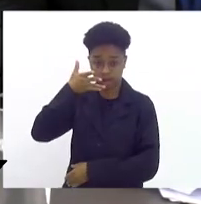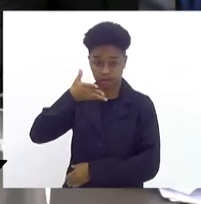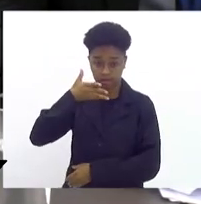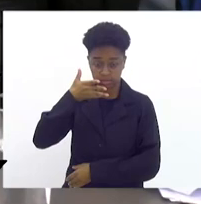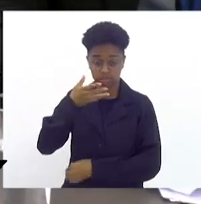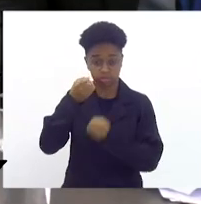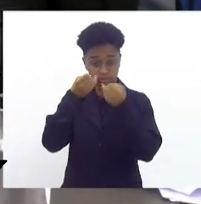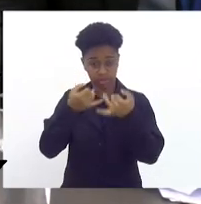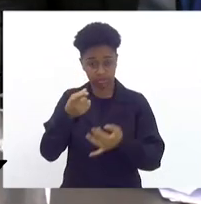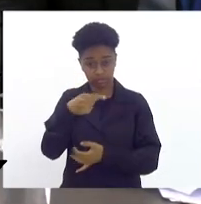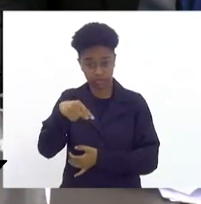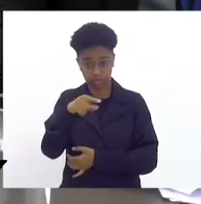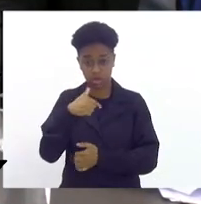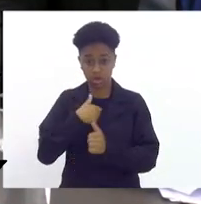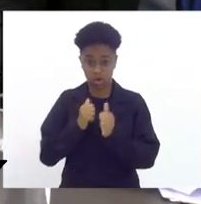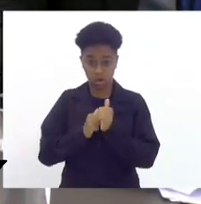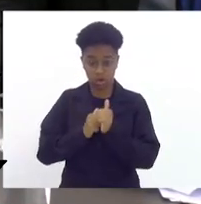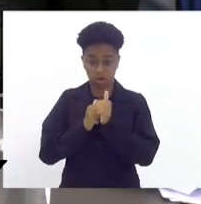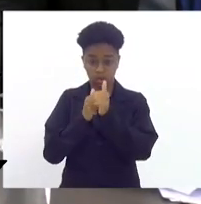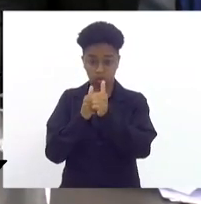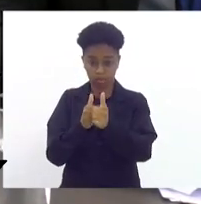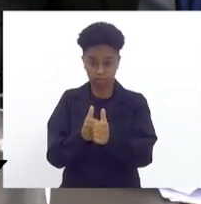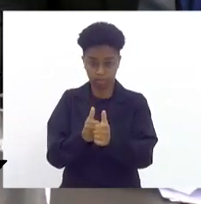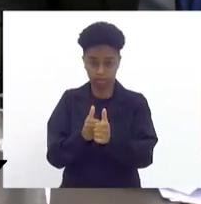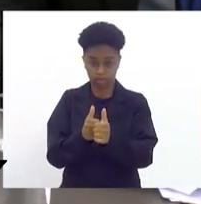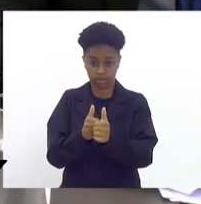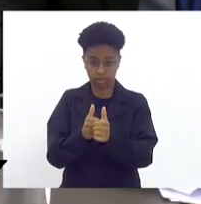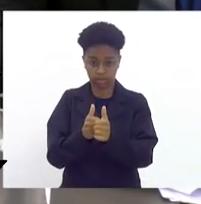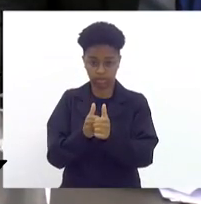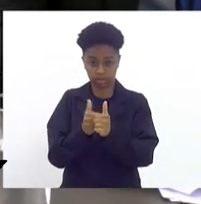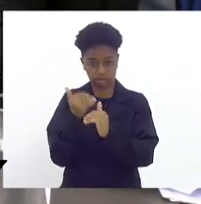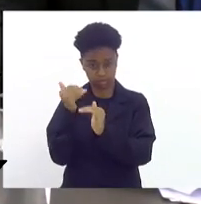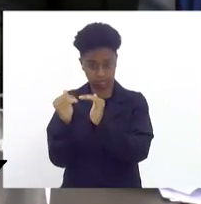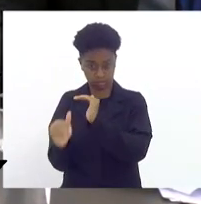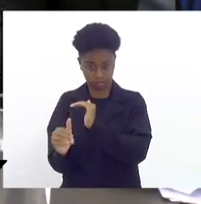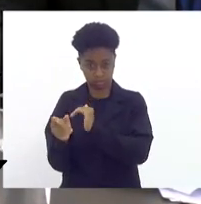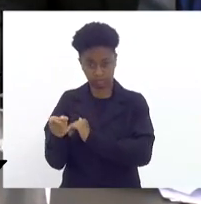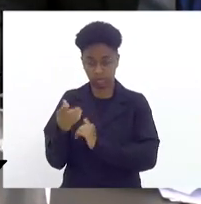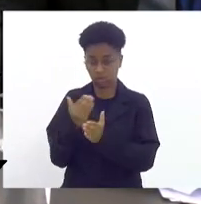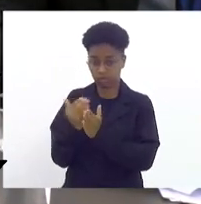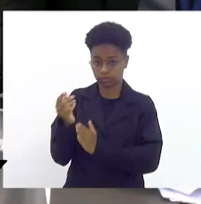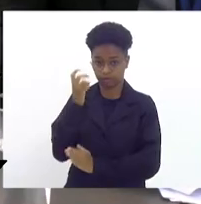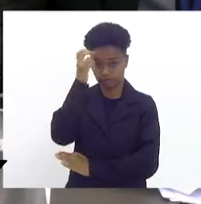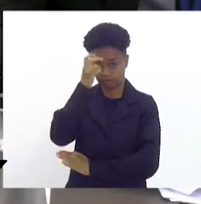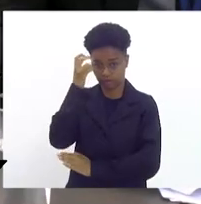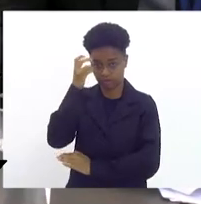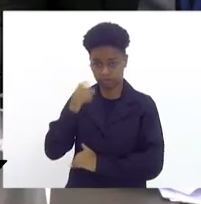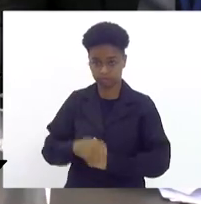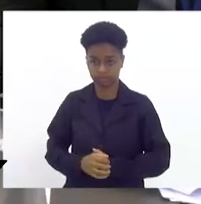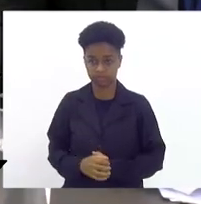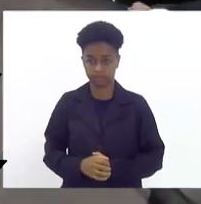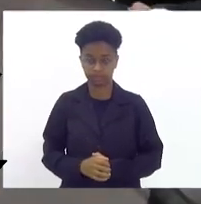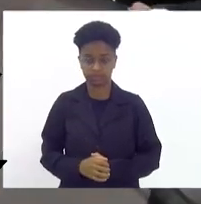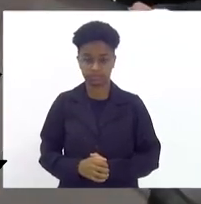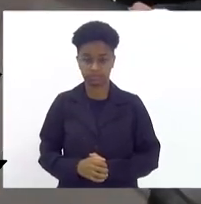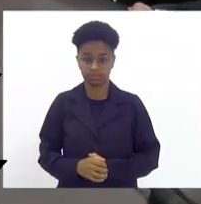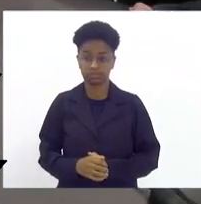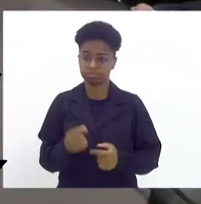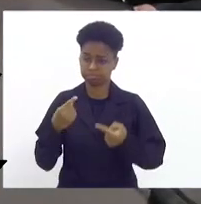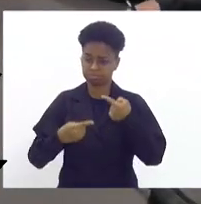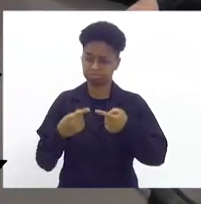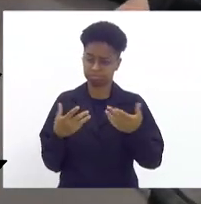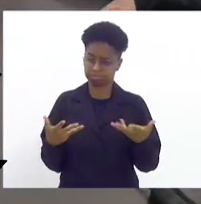para dizer que eu vou acompanhar a divergência aqui aberta pela deputada Verônica. Perfeito. Discussão de excelente